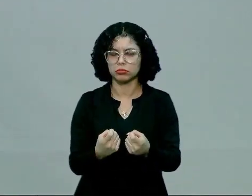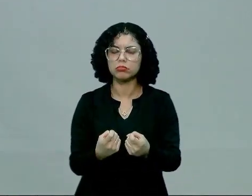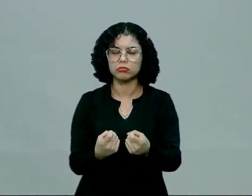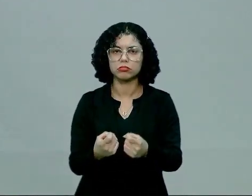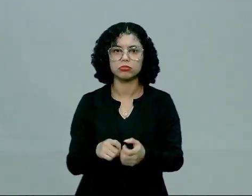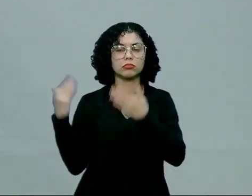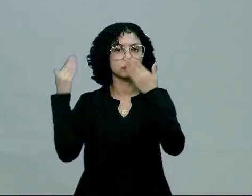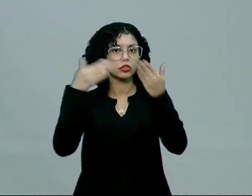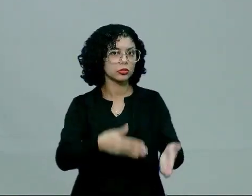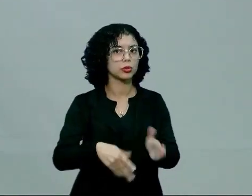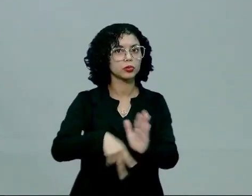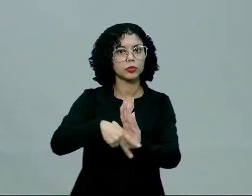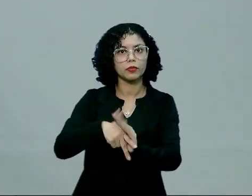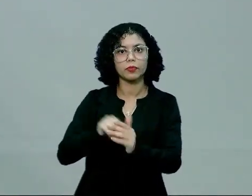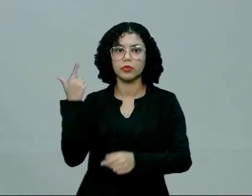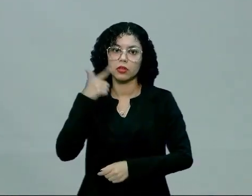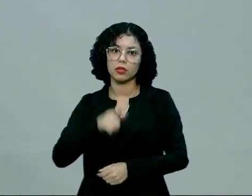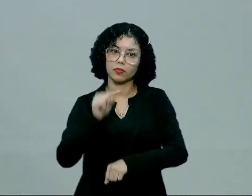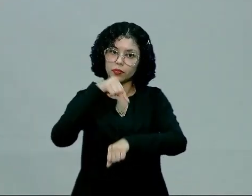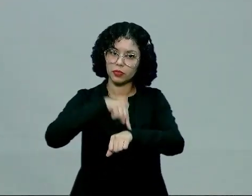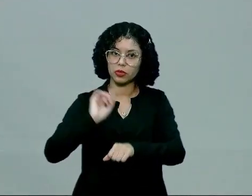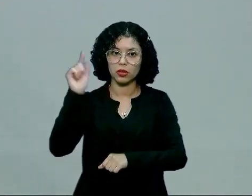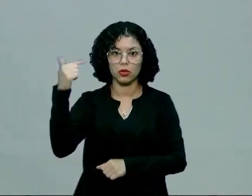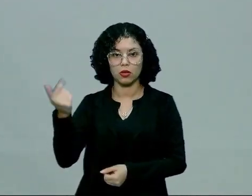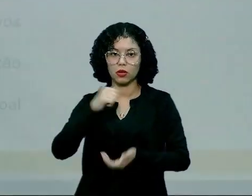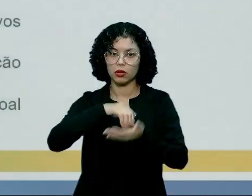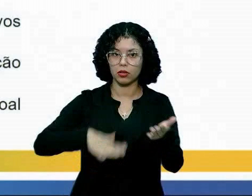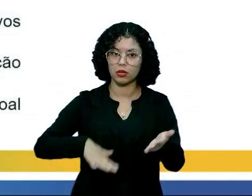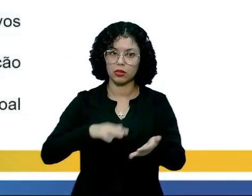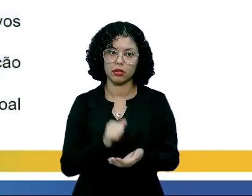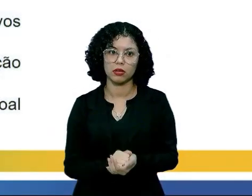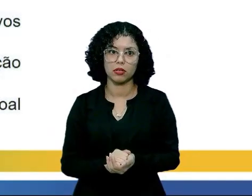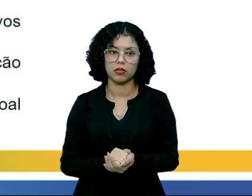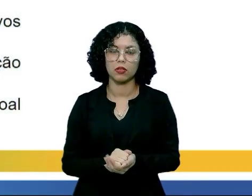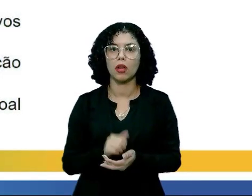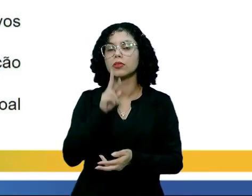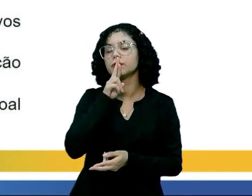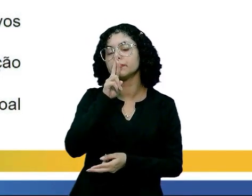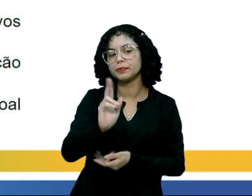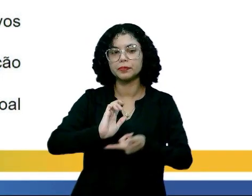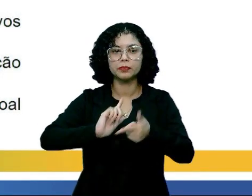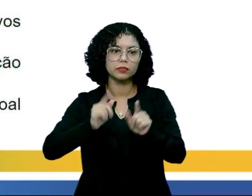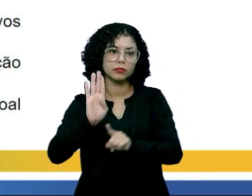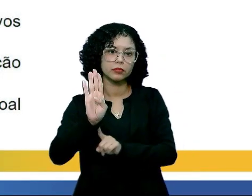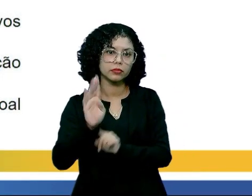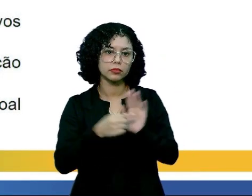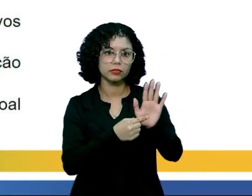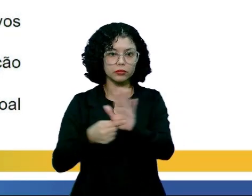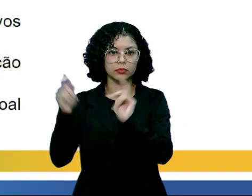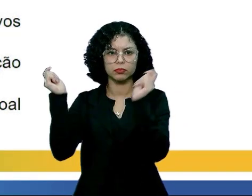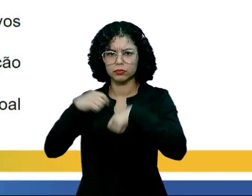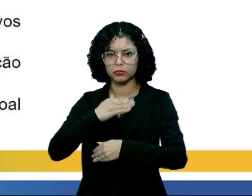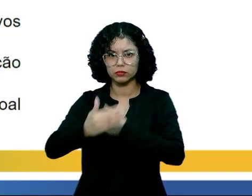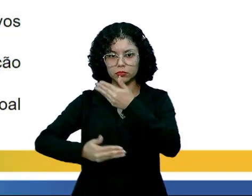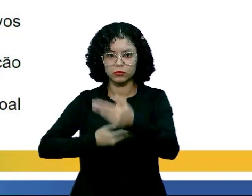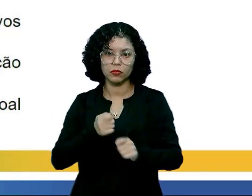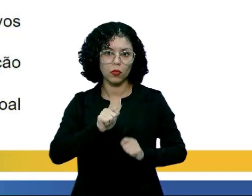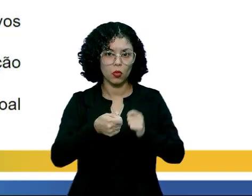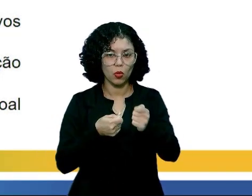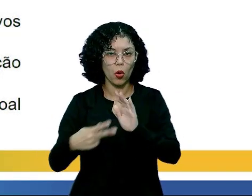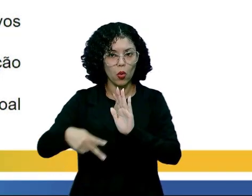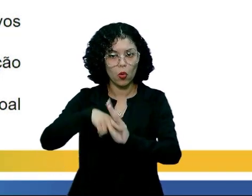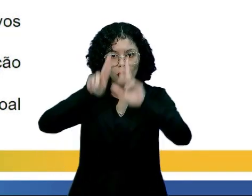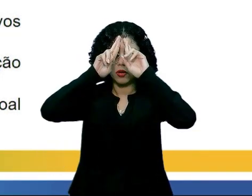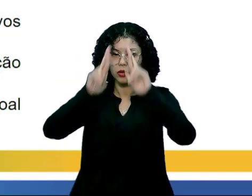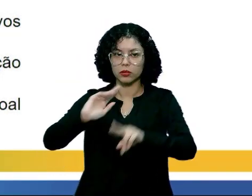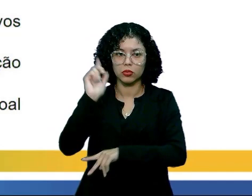gente vai ter esse direcionamento pra gente ganhar tempo e ver outras alternativas eu já vou dar o gabarito para vocês que é apresentar a possibilidade de desenvolver o